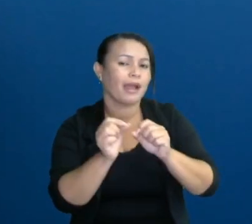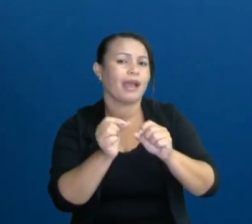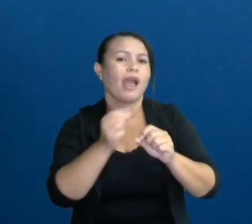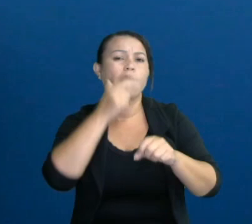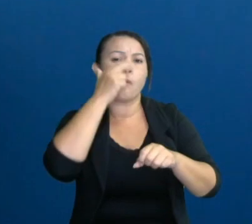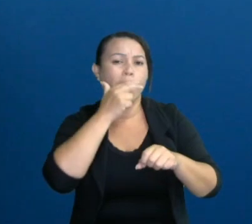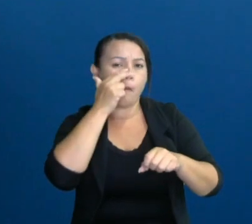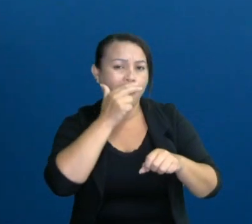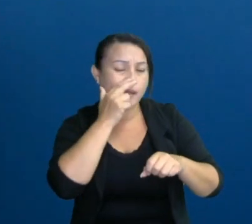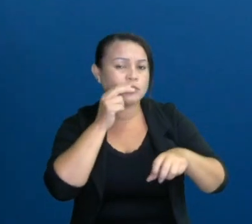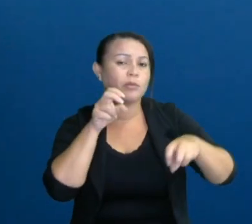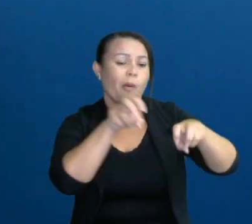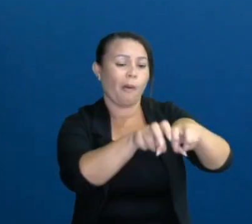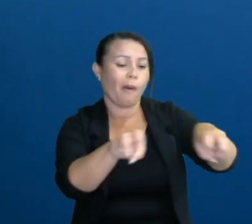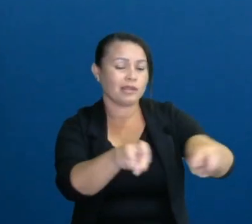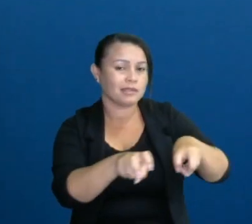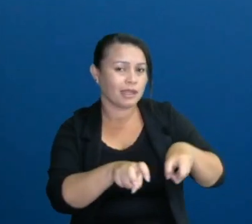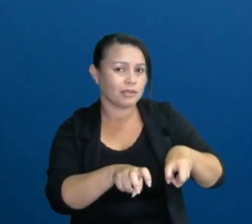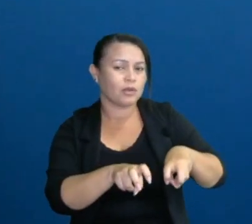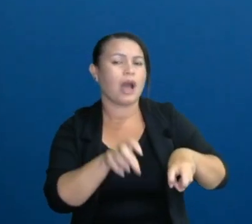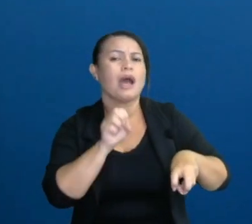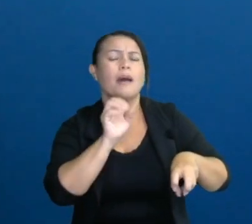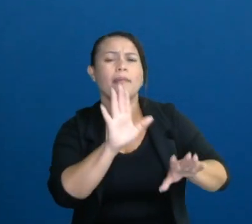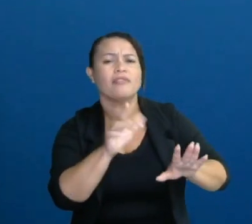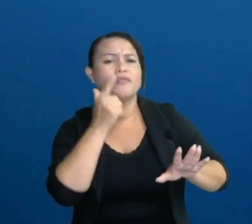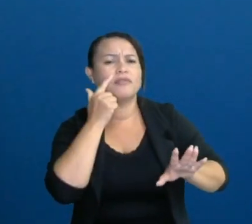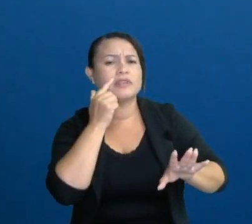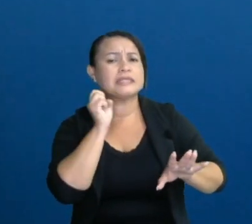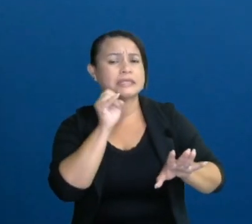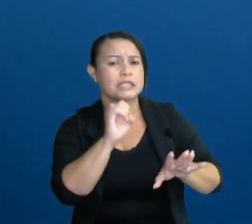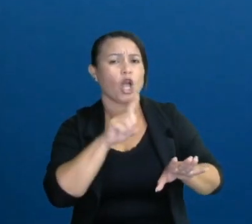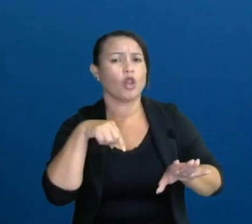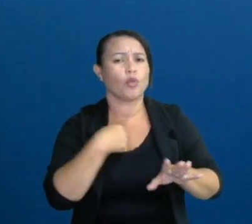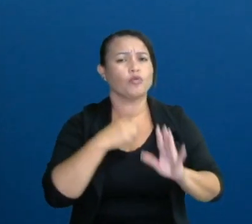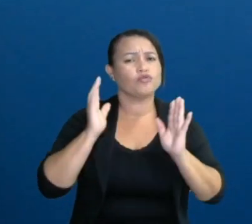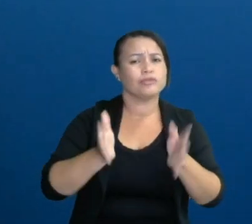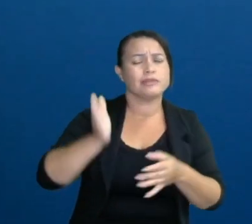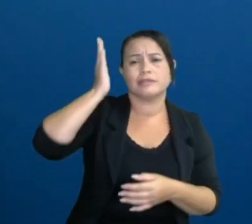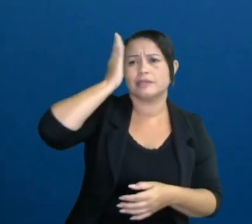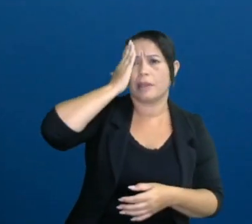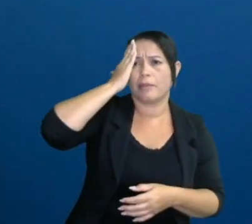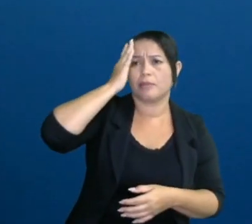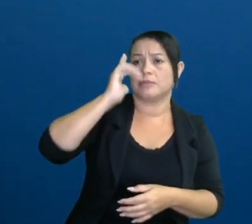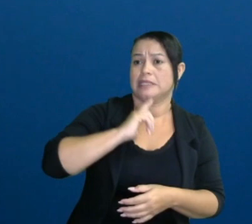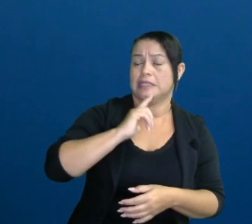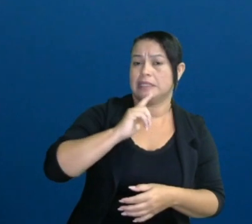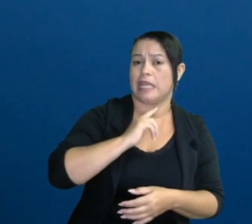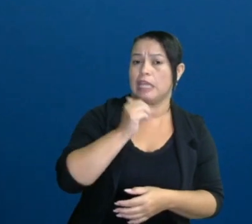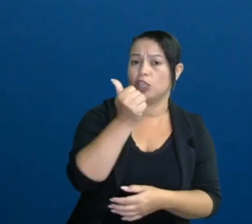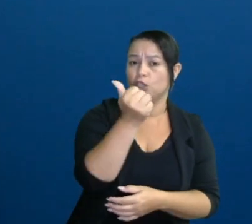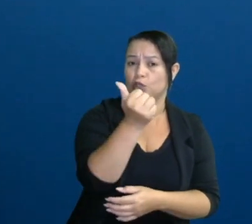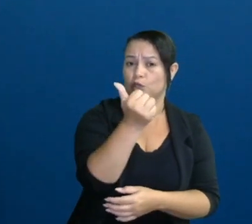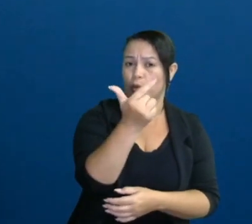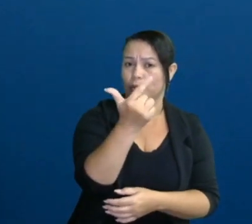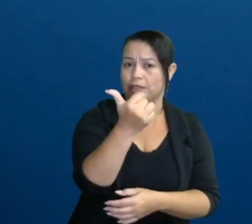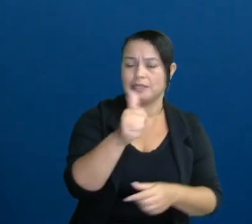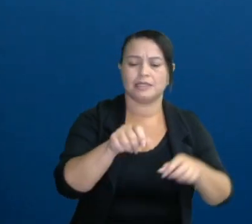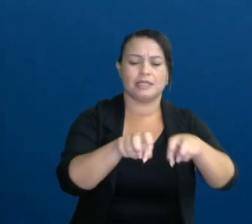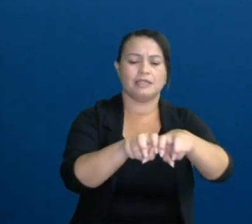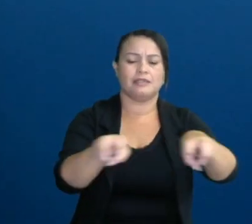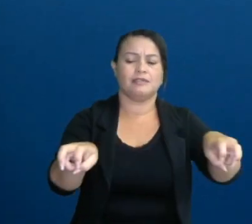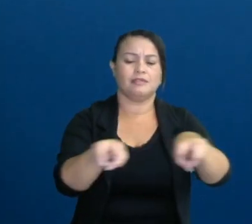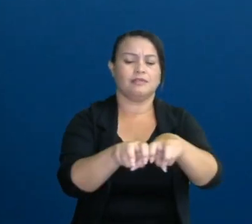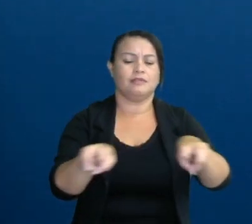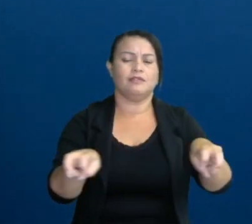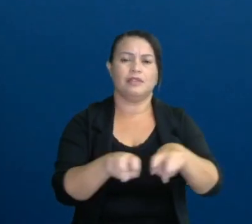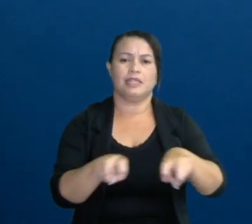mesmo assento. Mas, ó, se a gente aqui sabe que tem 12 filas